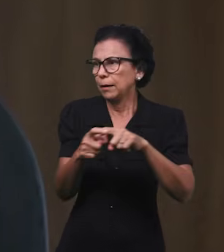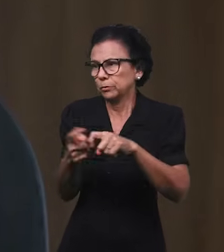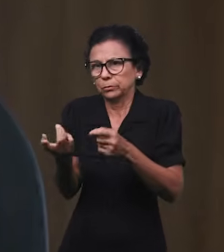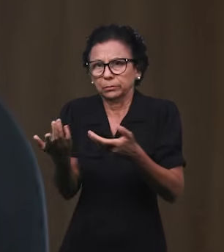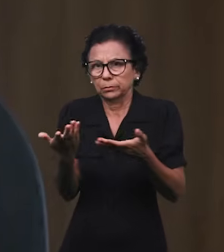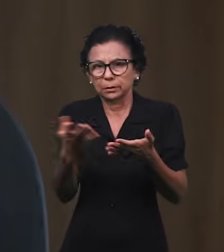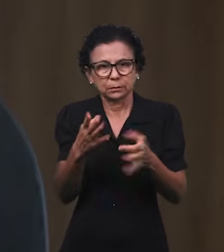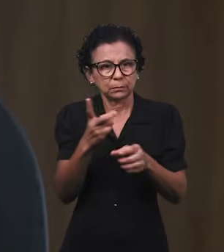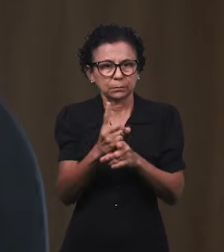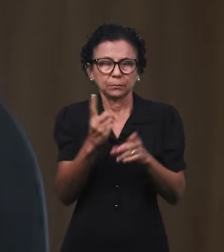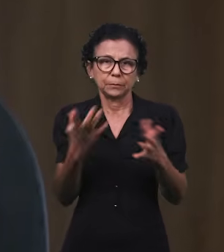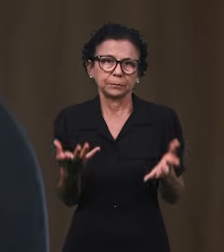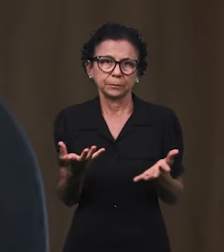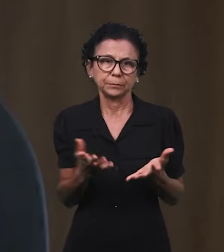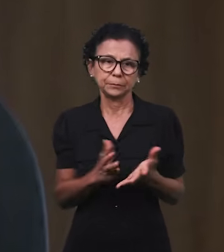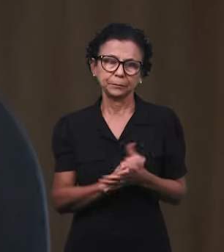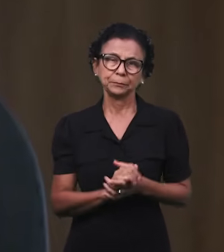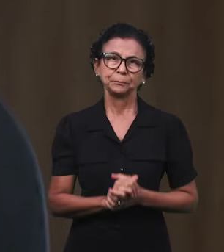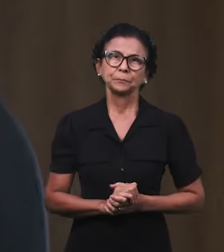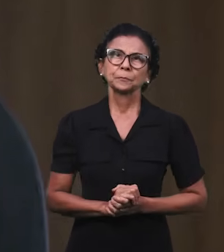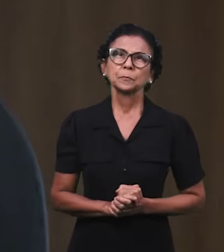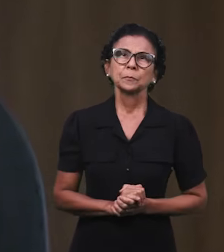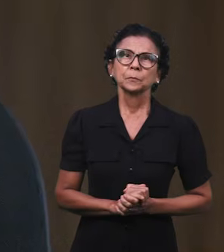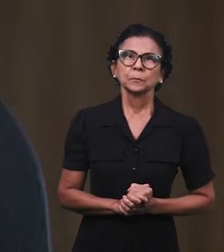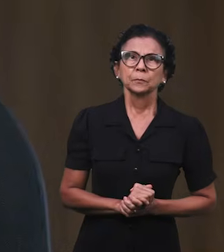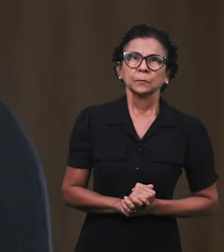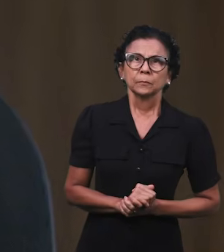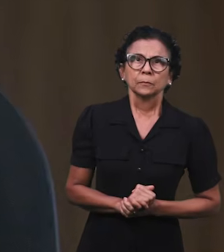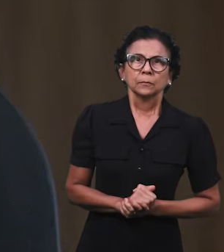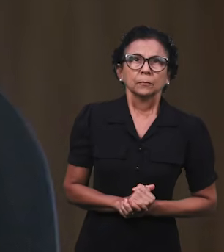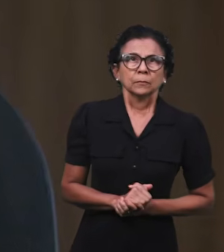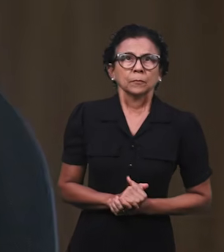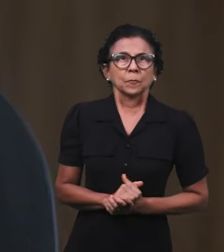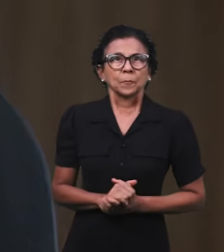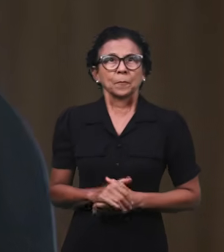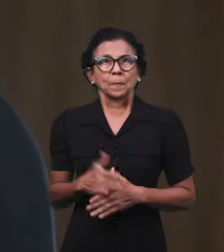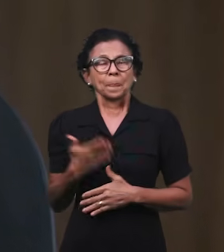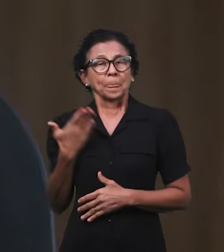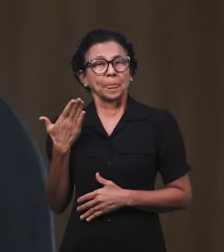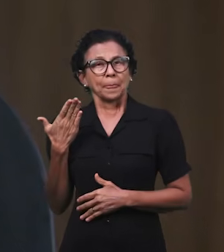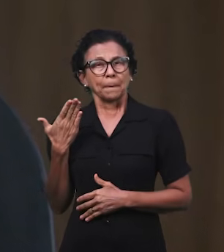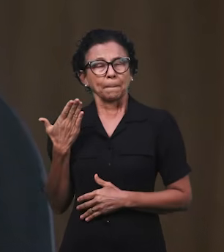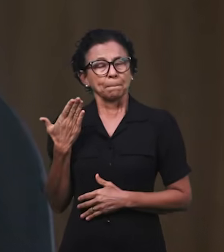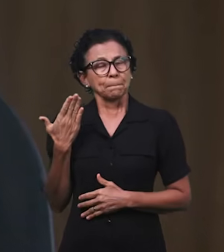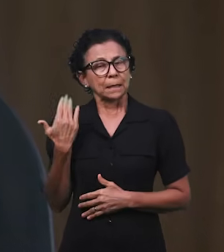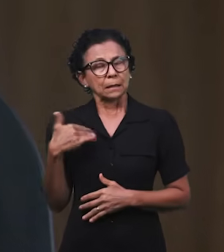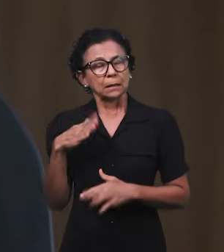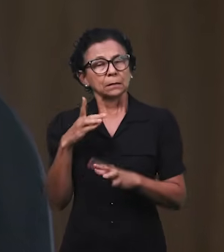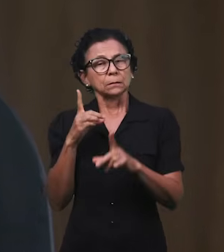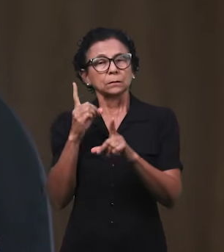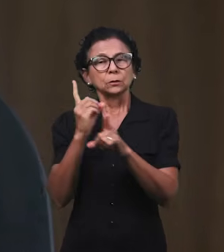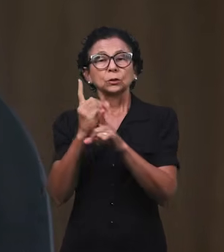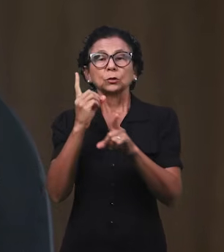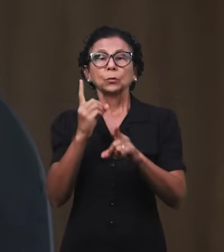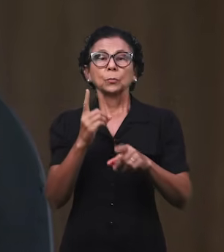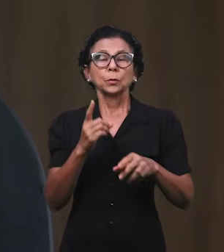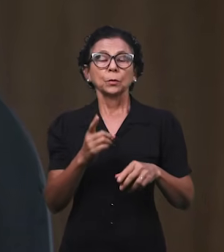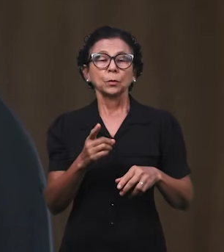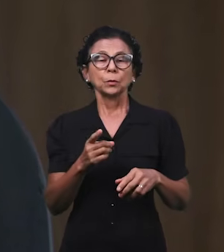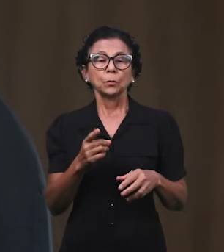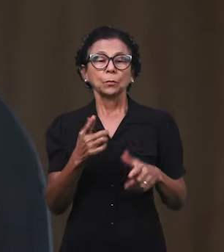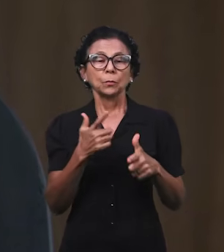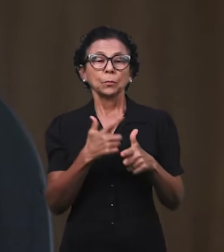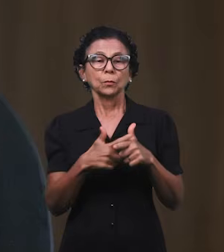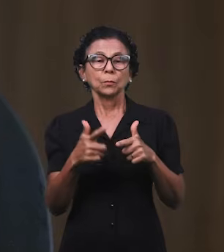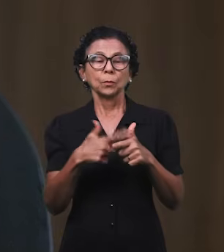que é exatamente. E na época foi diagnosticado um problema na coluna que eu